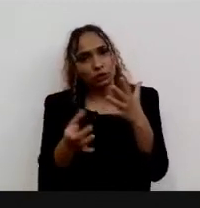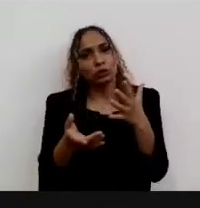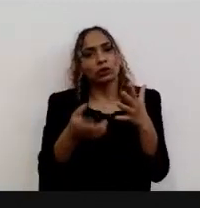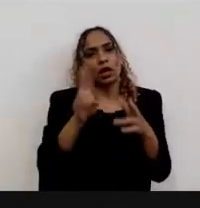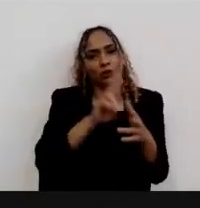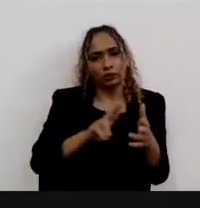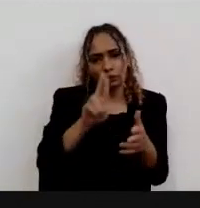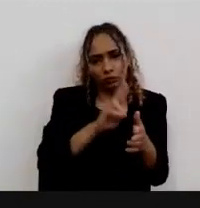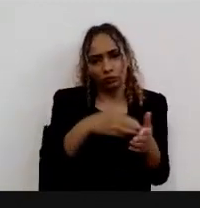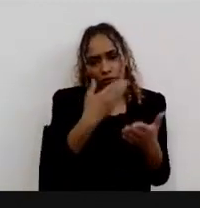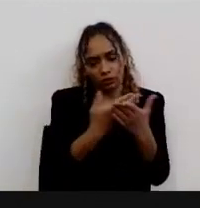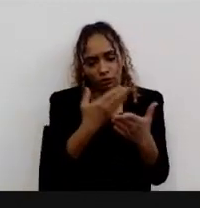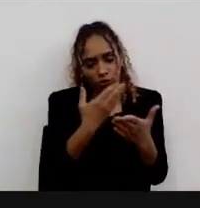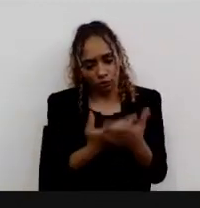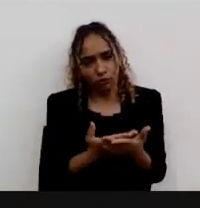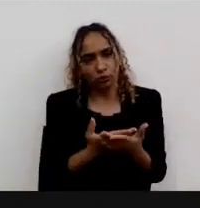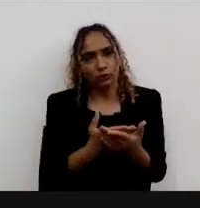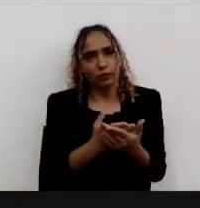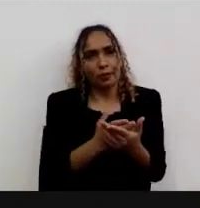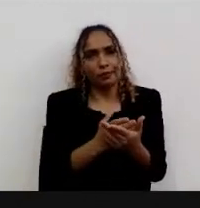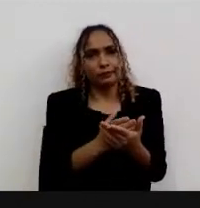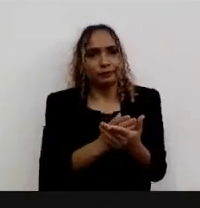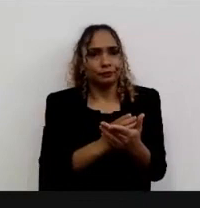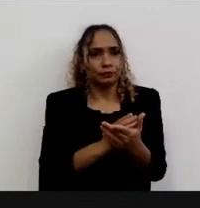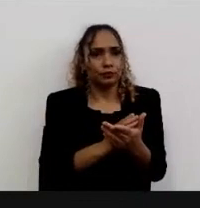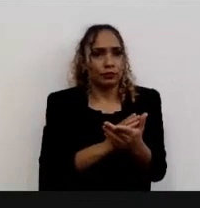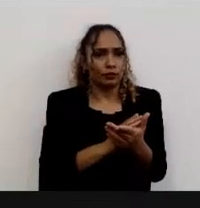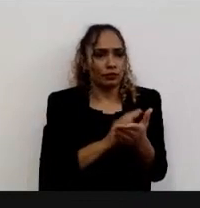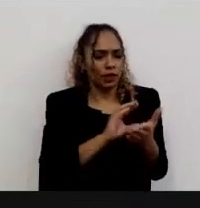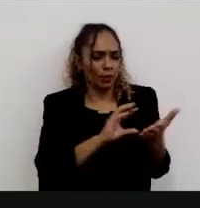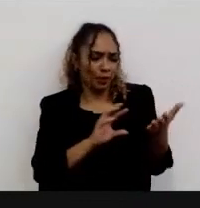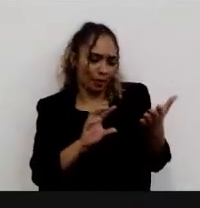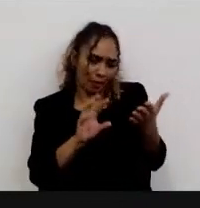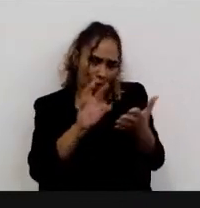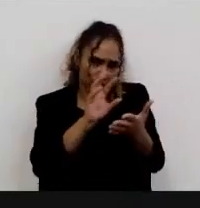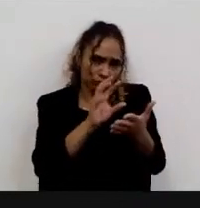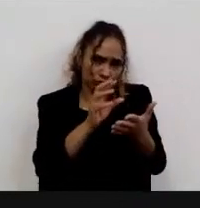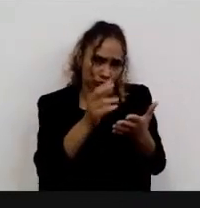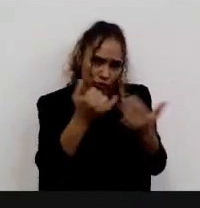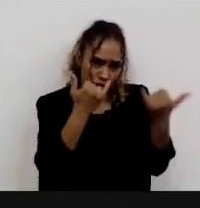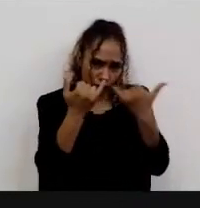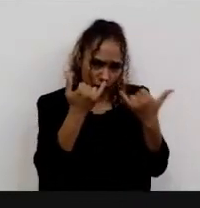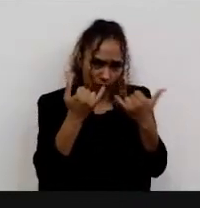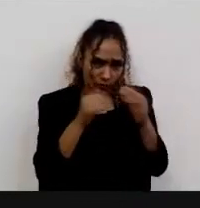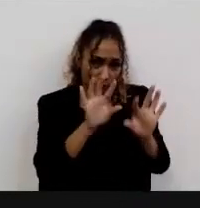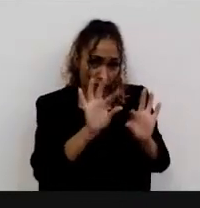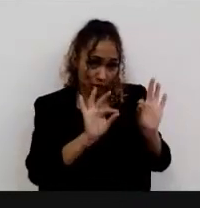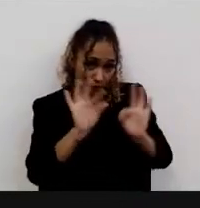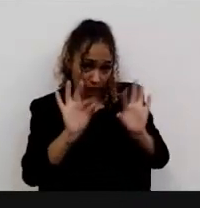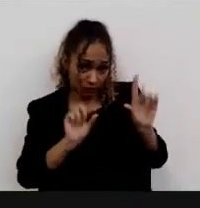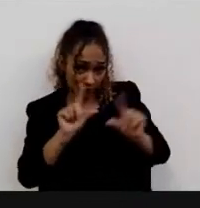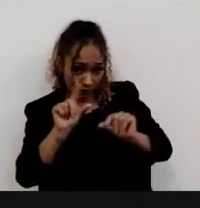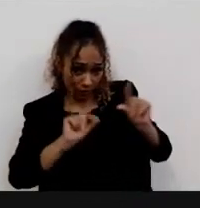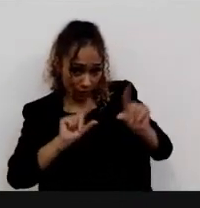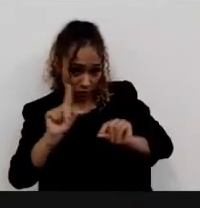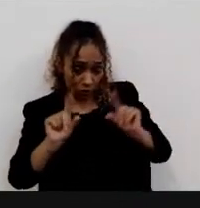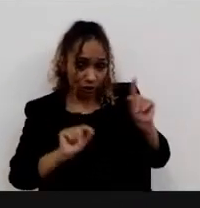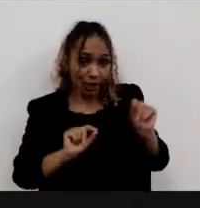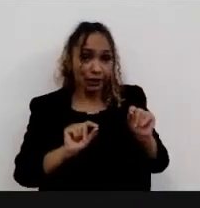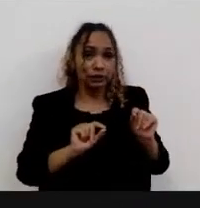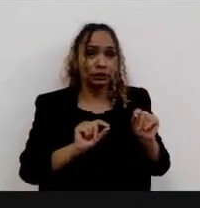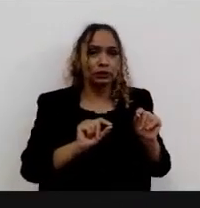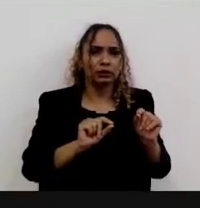serem utilizados nesse estudo, mapear o conteúdo do conjunto de dados selecionado, verificar a correspondência